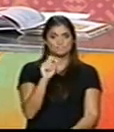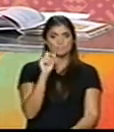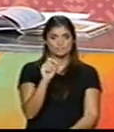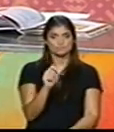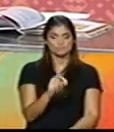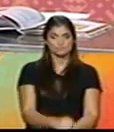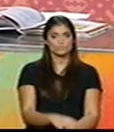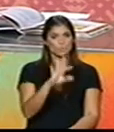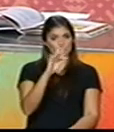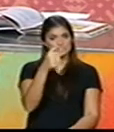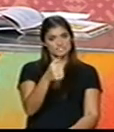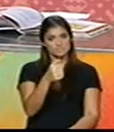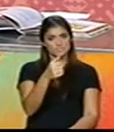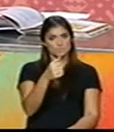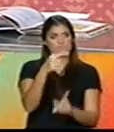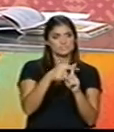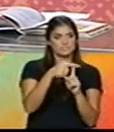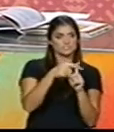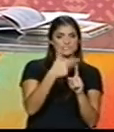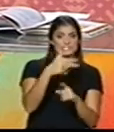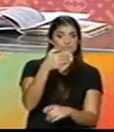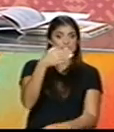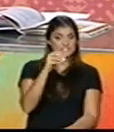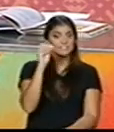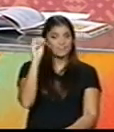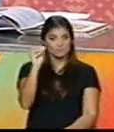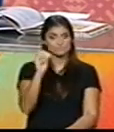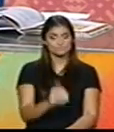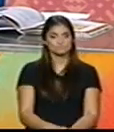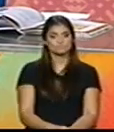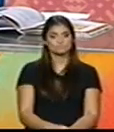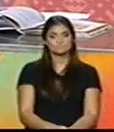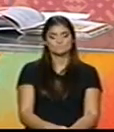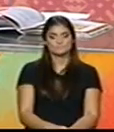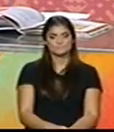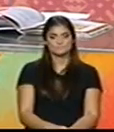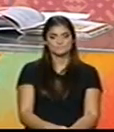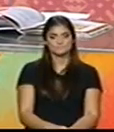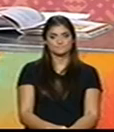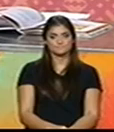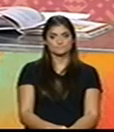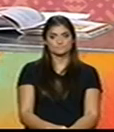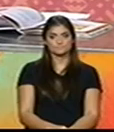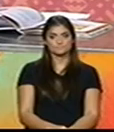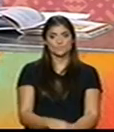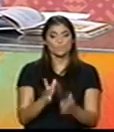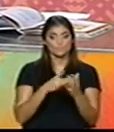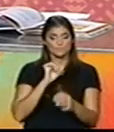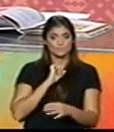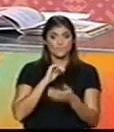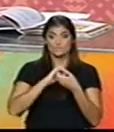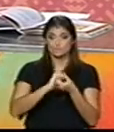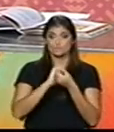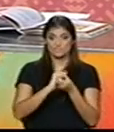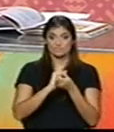Sim. 45 minutos a 170 graus. Okay. Entretanto. O meu livro é solidário, não sei se